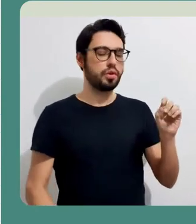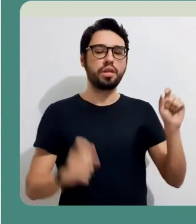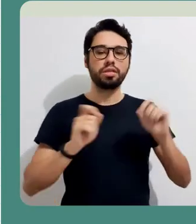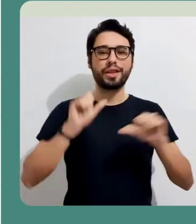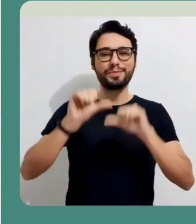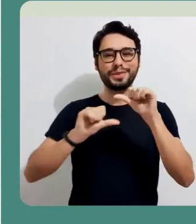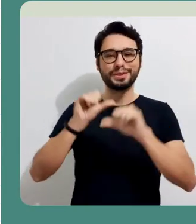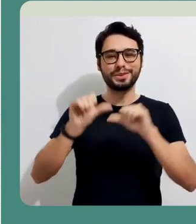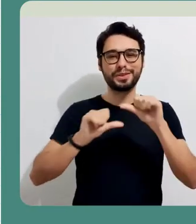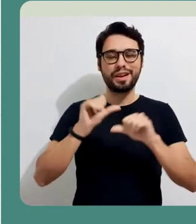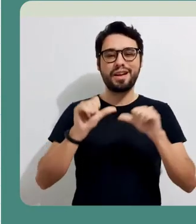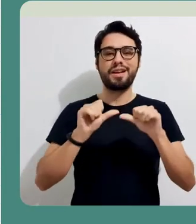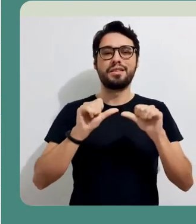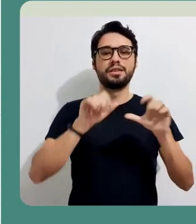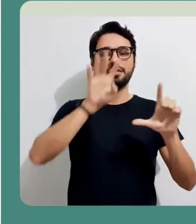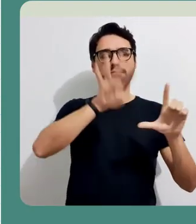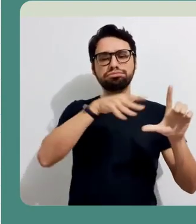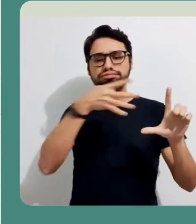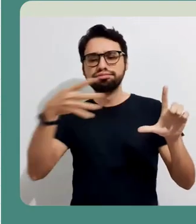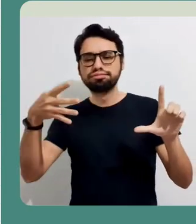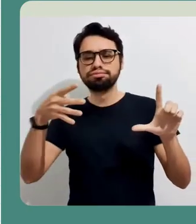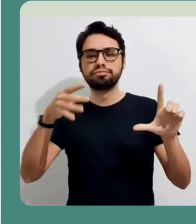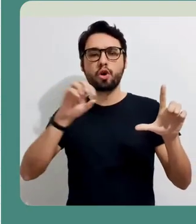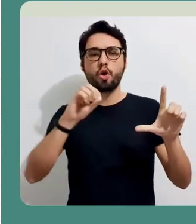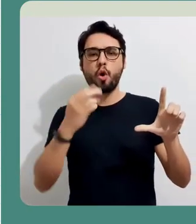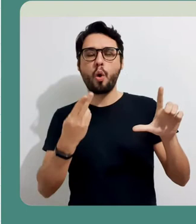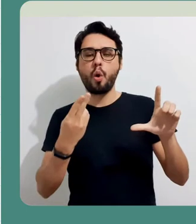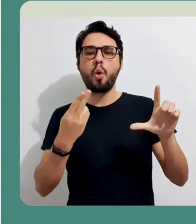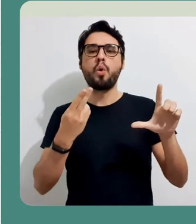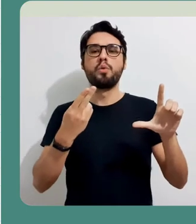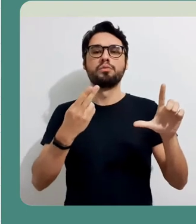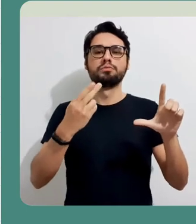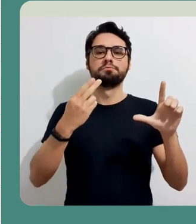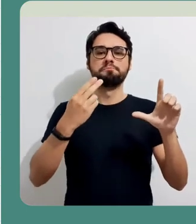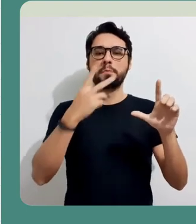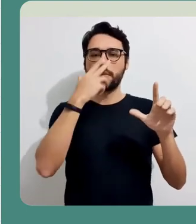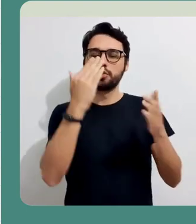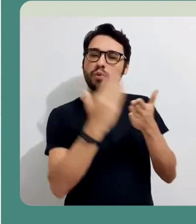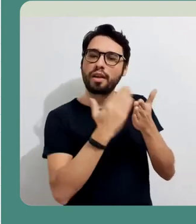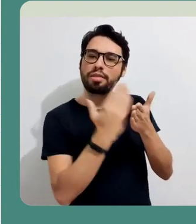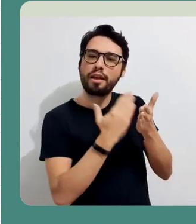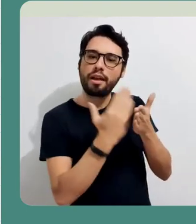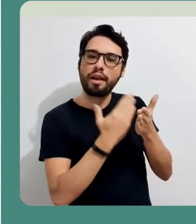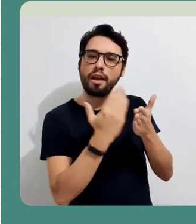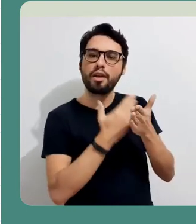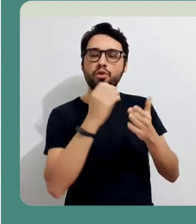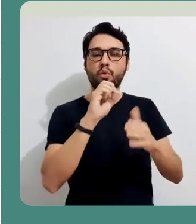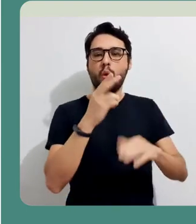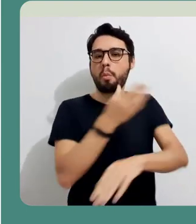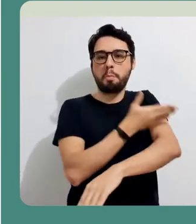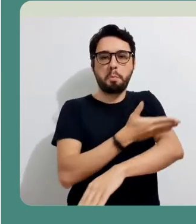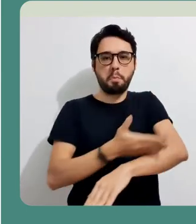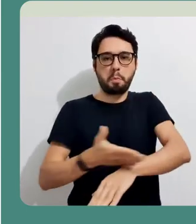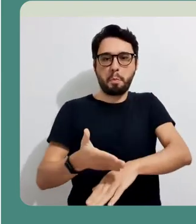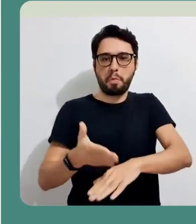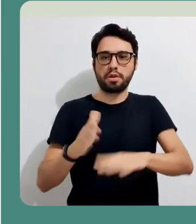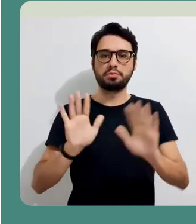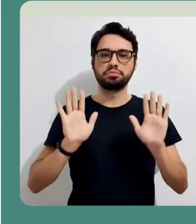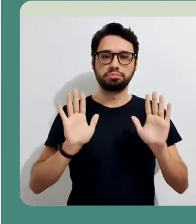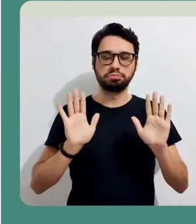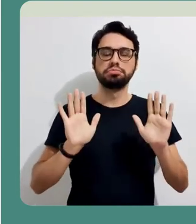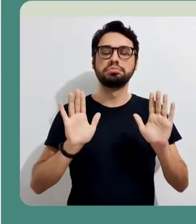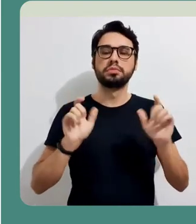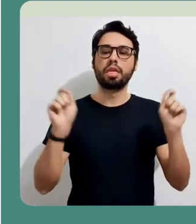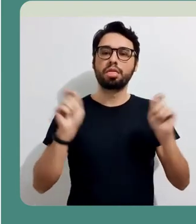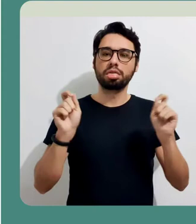a gente consegue colocar um fundo quadriculado no fundo com linhas simulando uma folha de caderno e posso trabalhar também